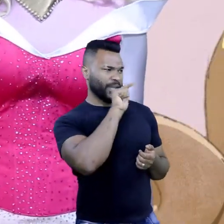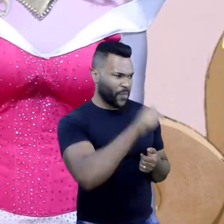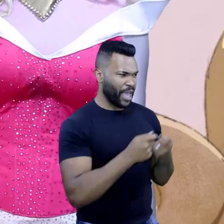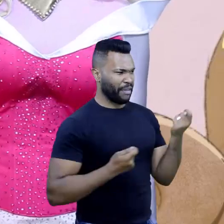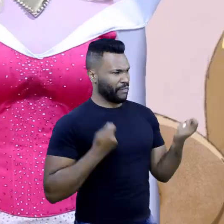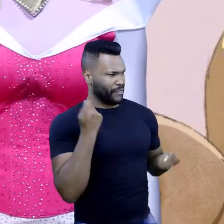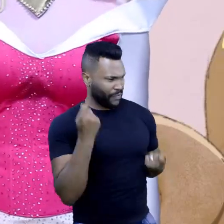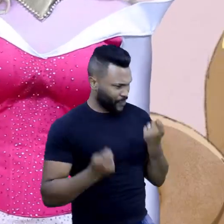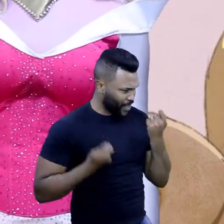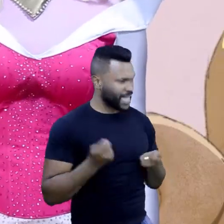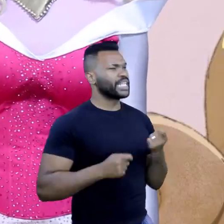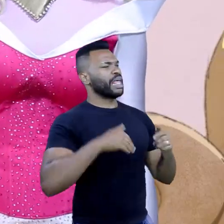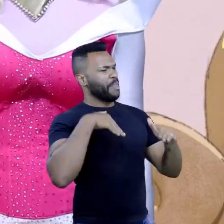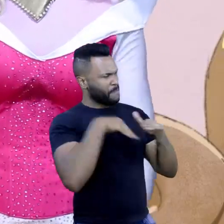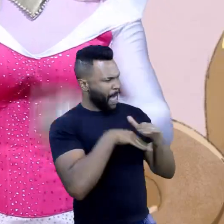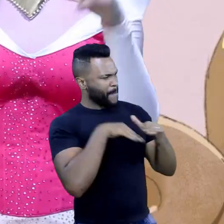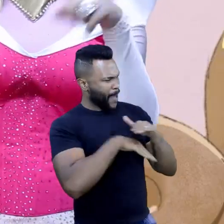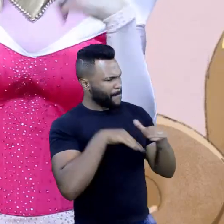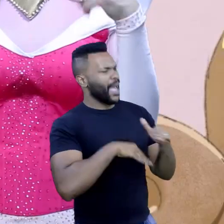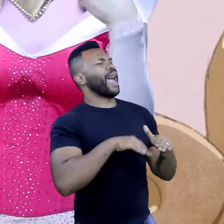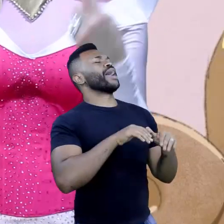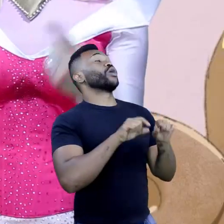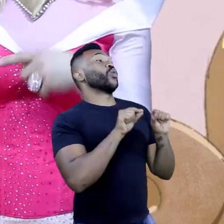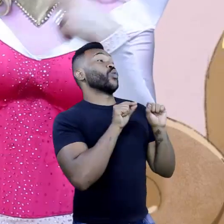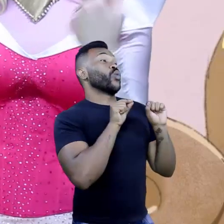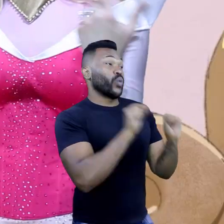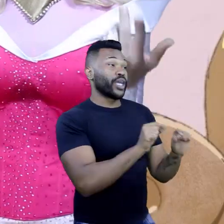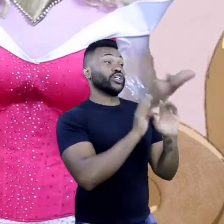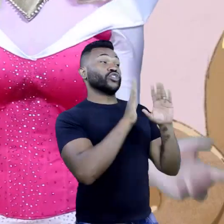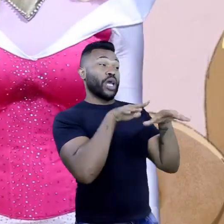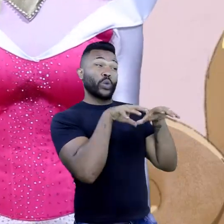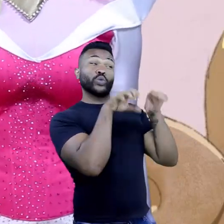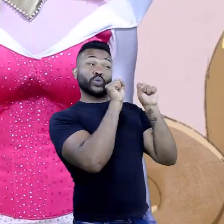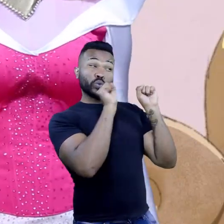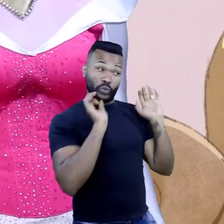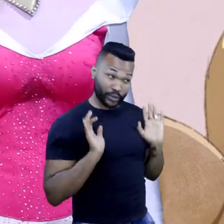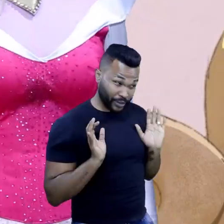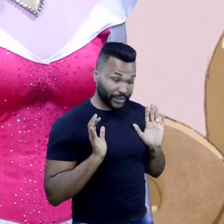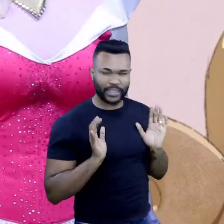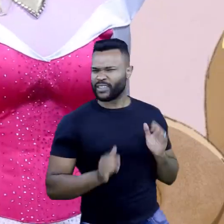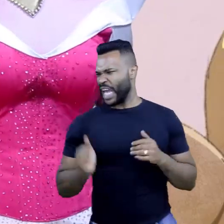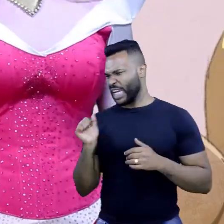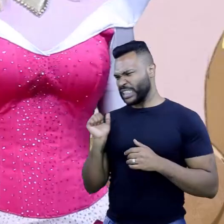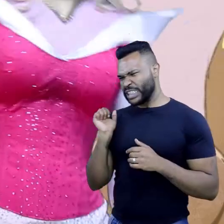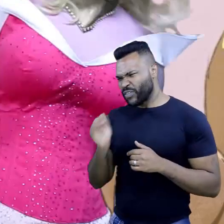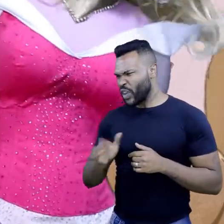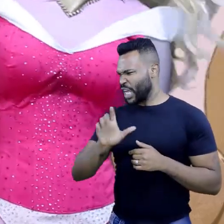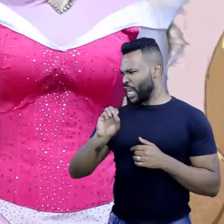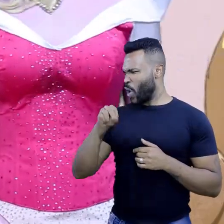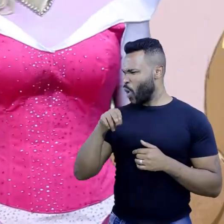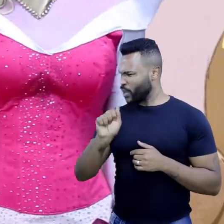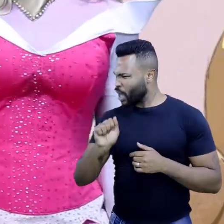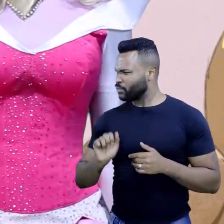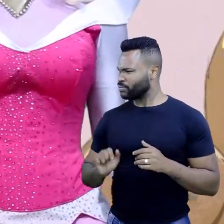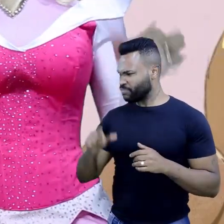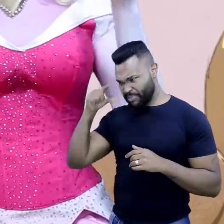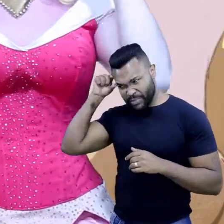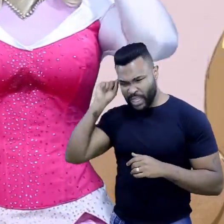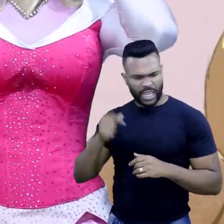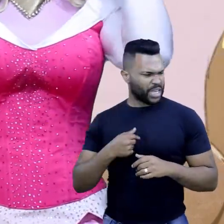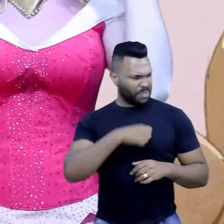um after, levado uma curra e ainda por cima no escuro, né, queridinha? Vai se fuder, Helena Top Floor.